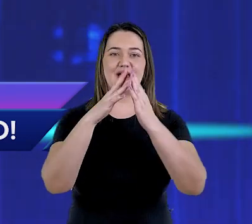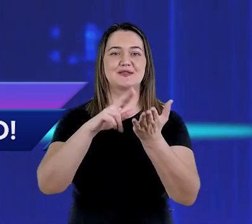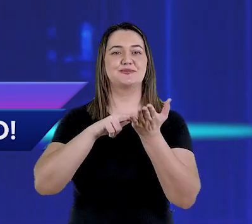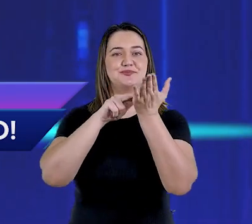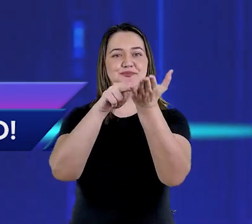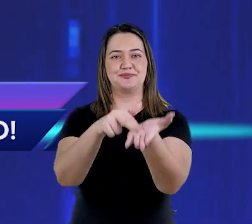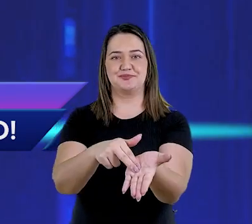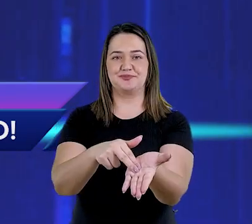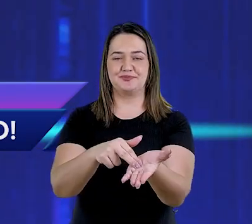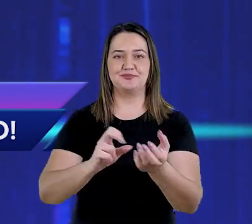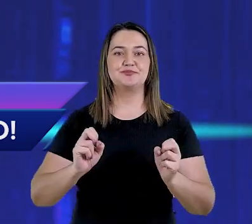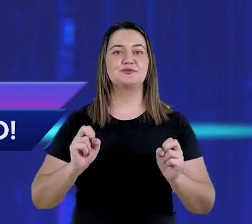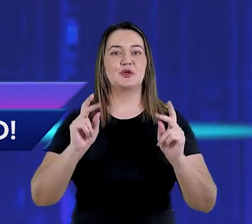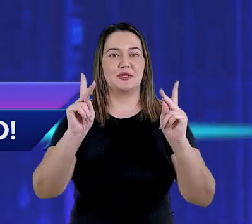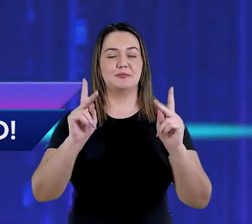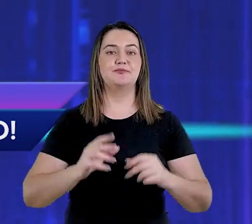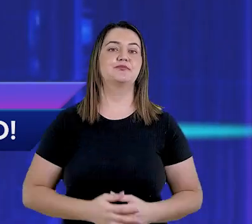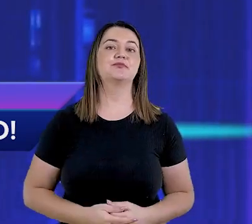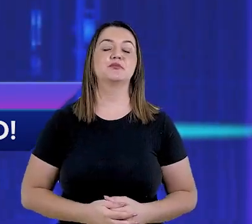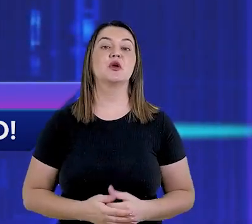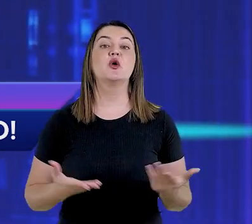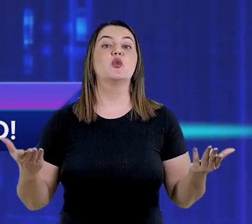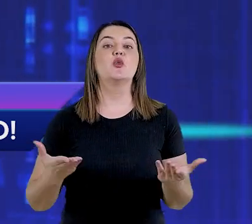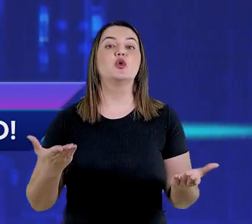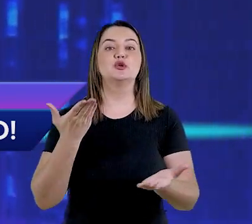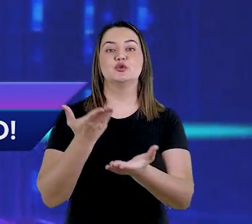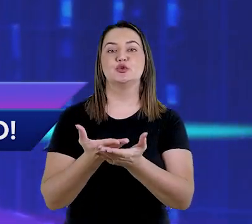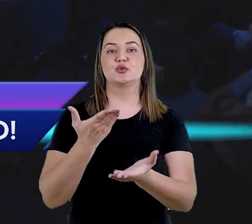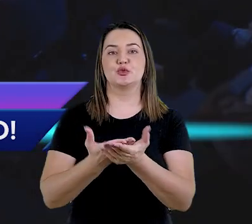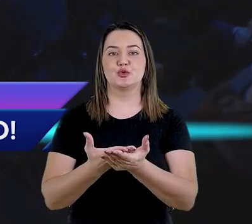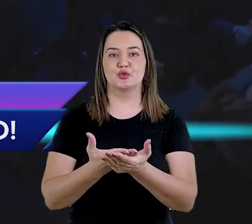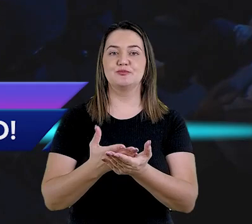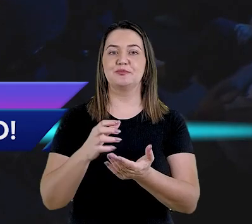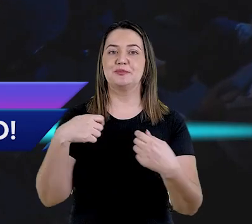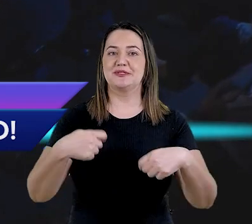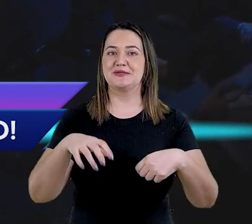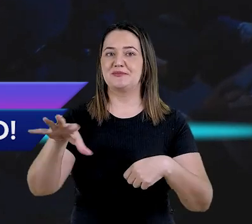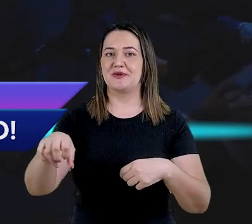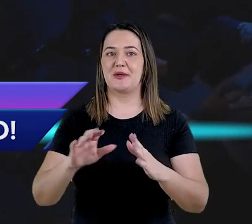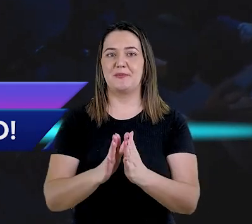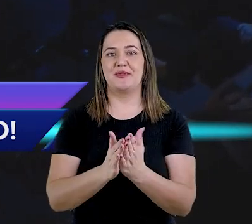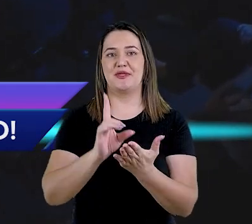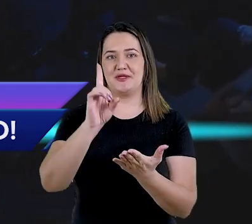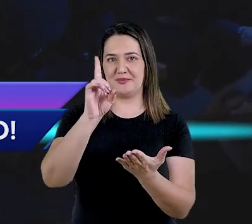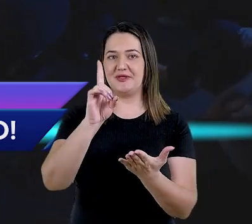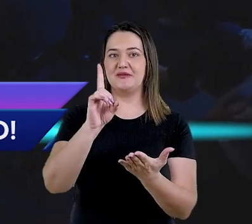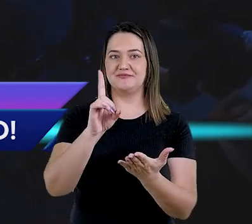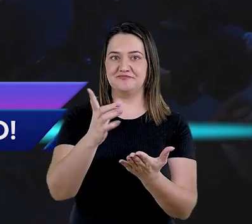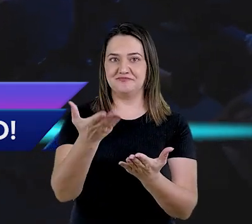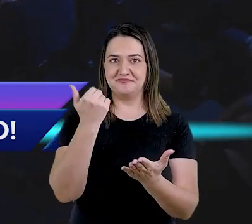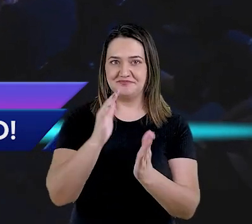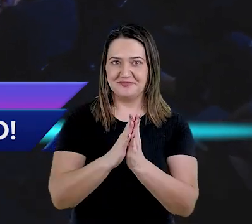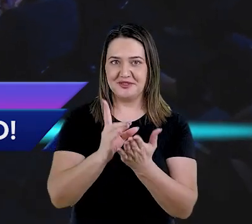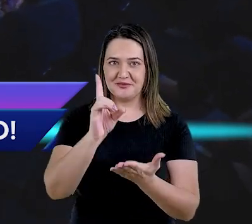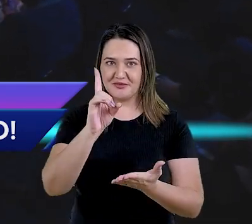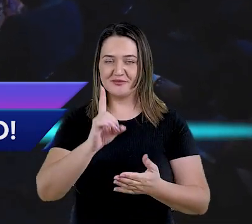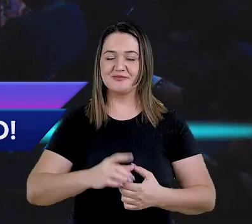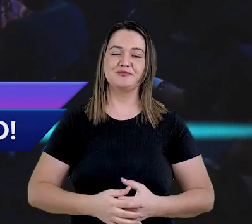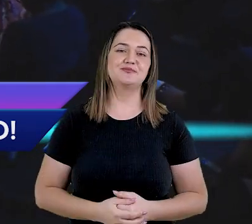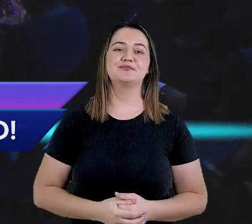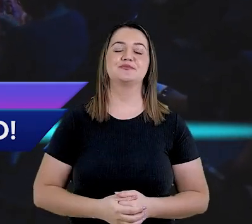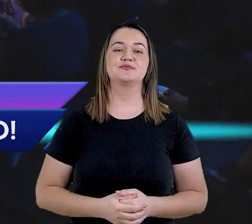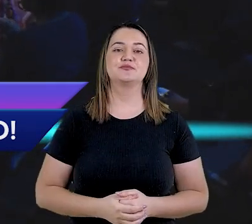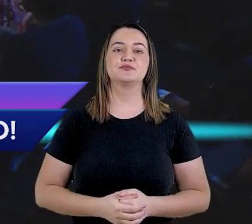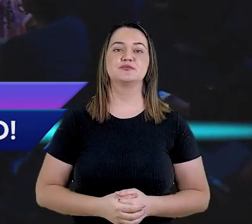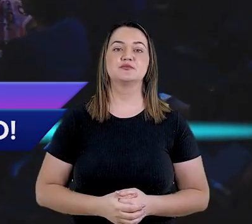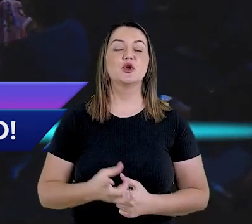na sua casa. Tudo bem? Vamos então ao estudo de hoje. Bíblia na mão, Jesus no coração, né, como dizem alguns.